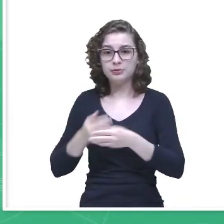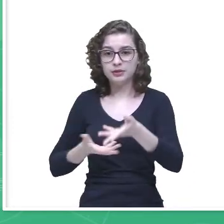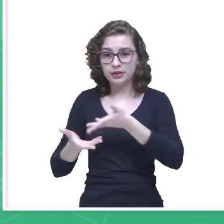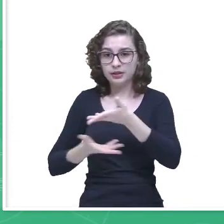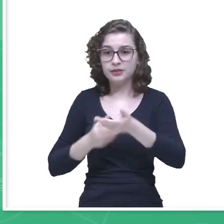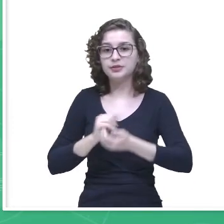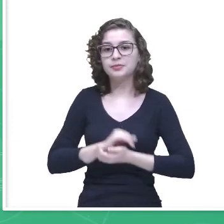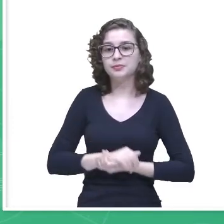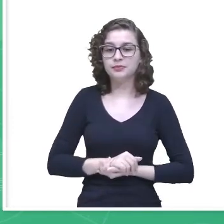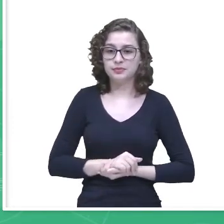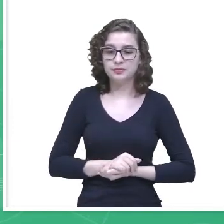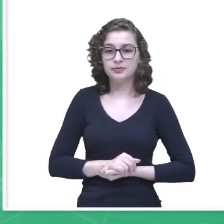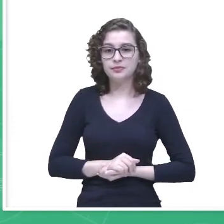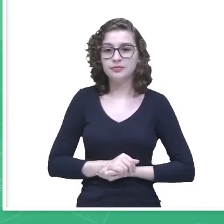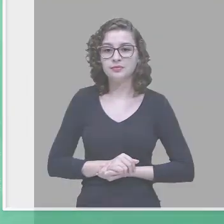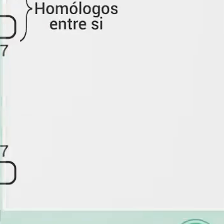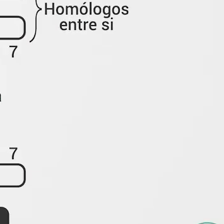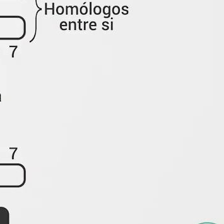a gente volta.